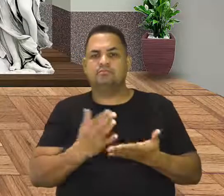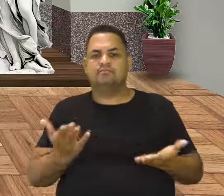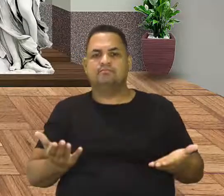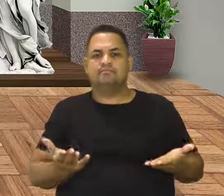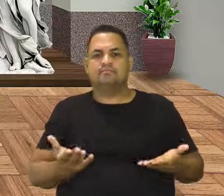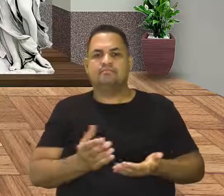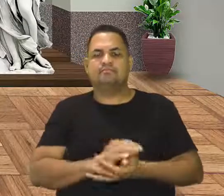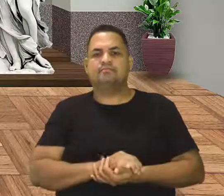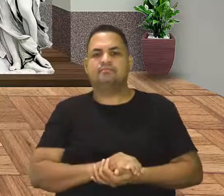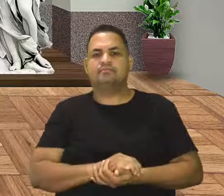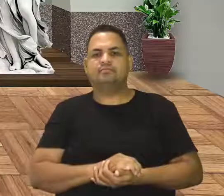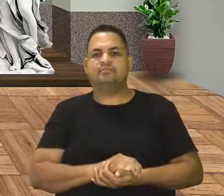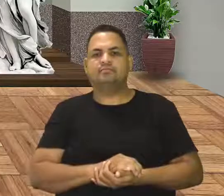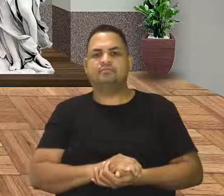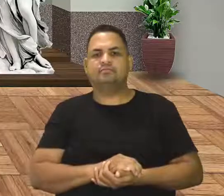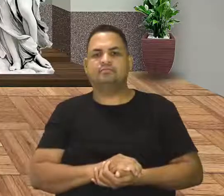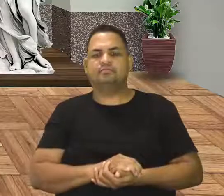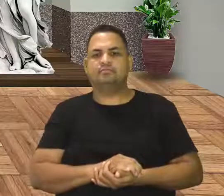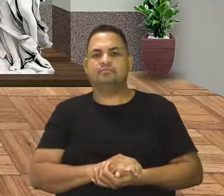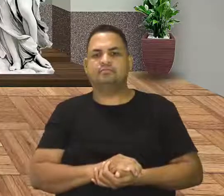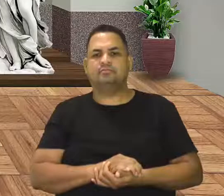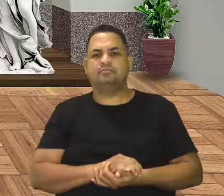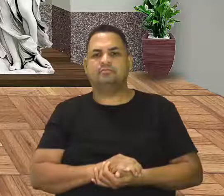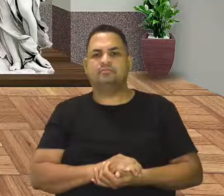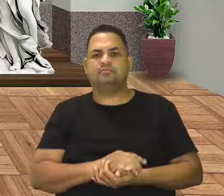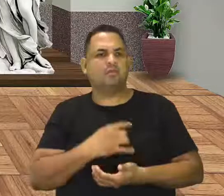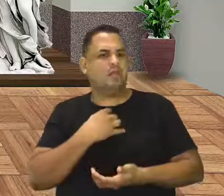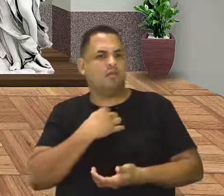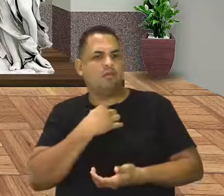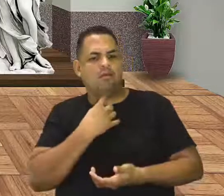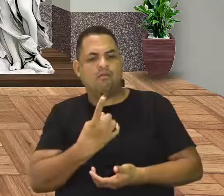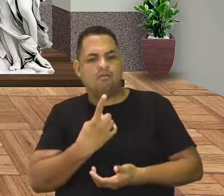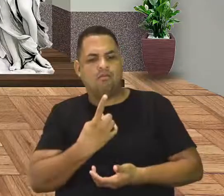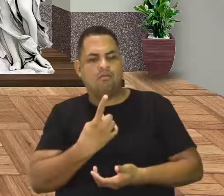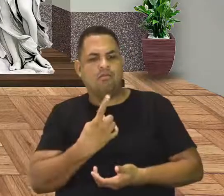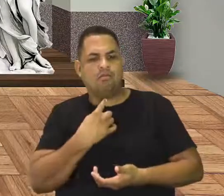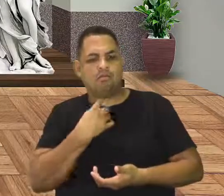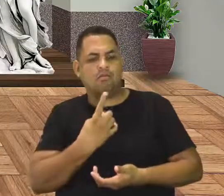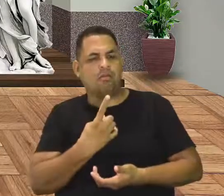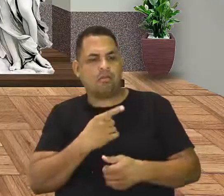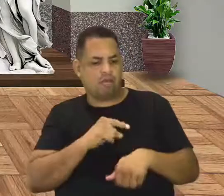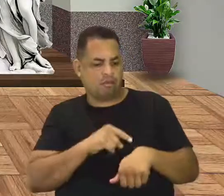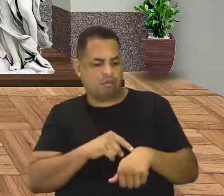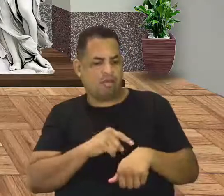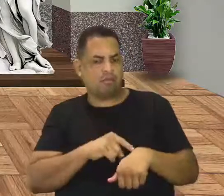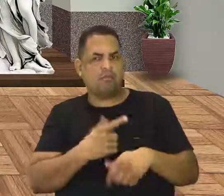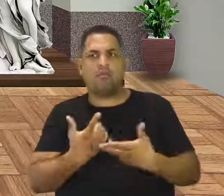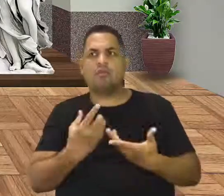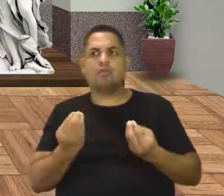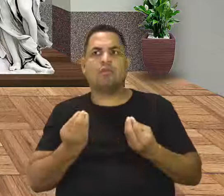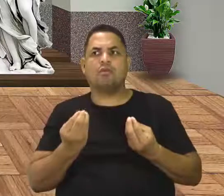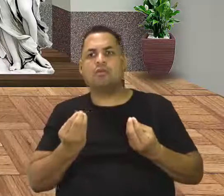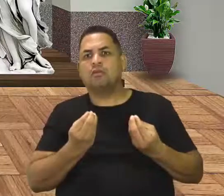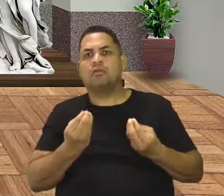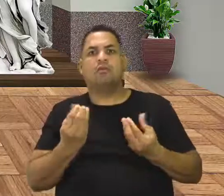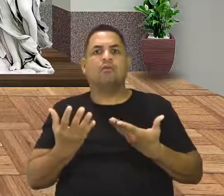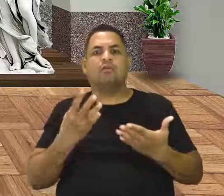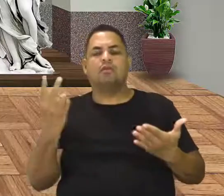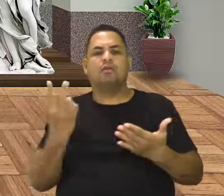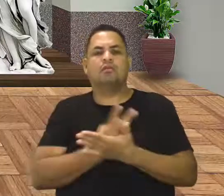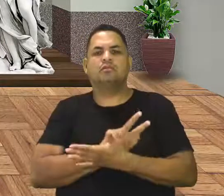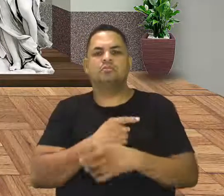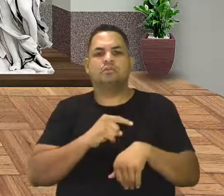muito rápido e não não deu tempo de não deu tempo de dizer se o que tá acontecendo